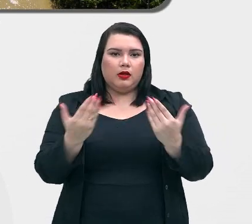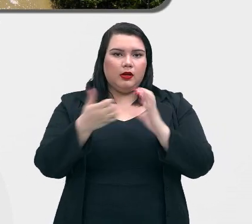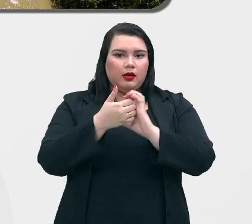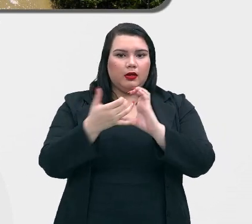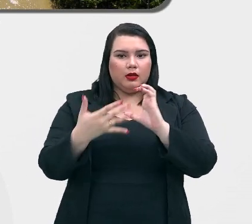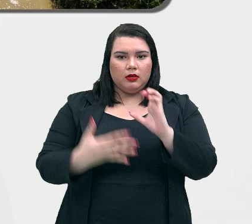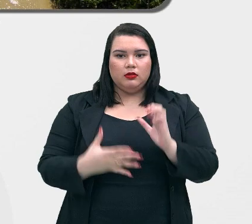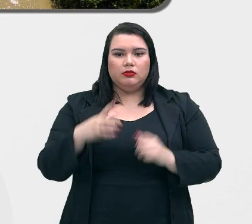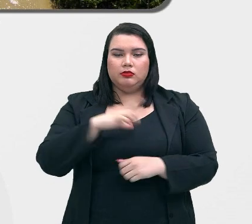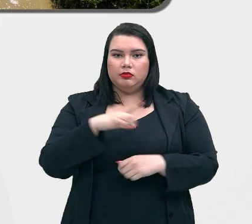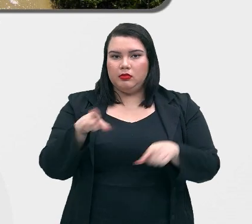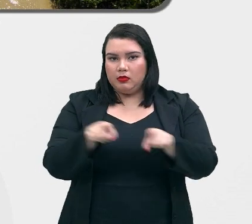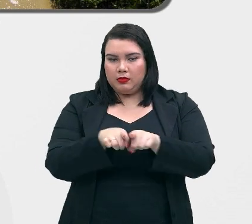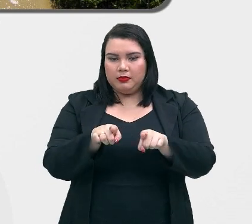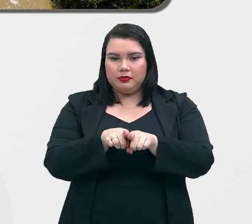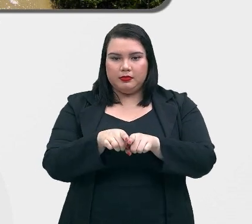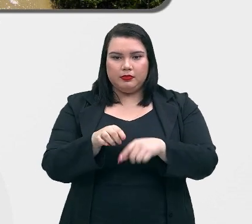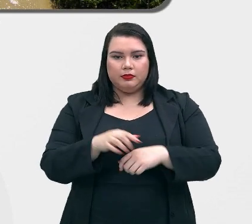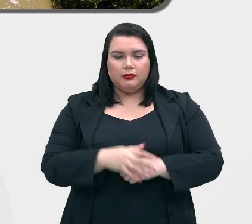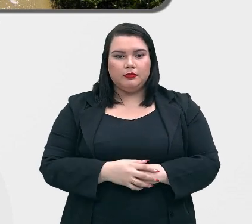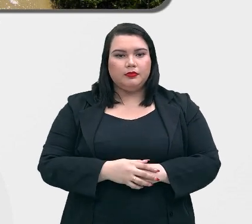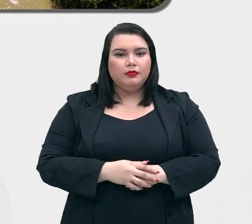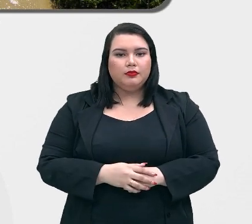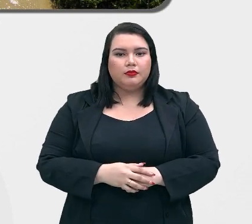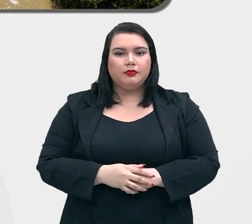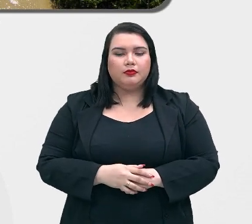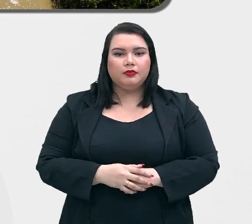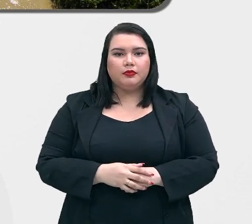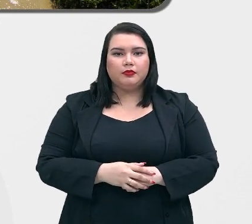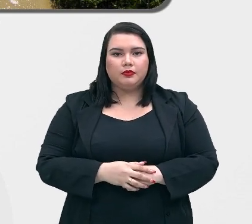esses tipos de rios, tá?